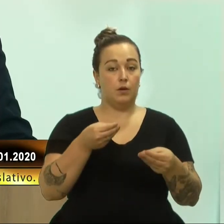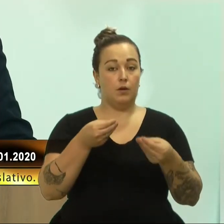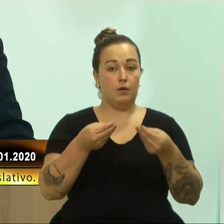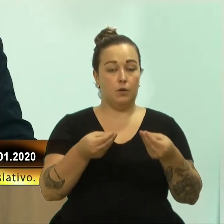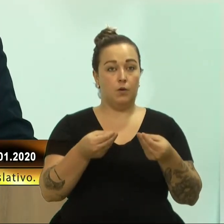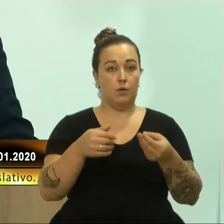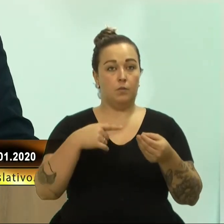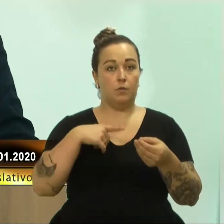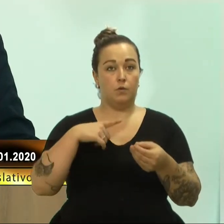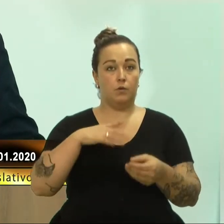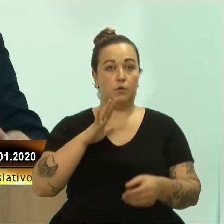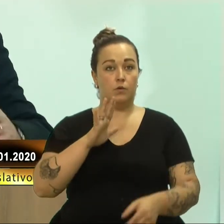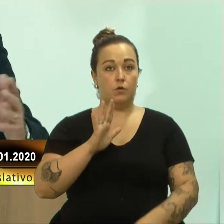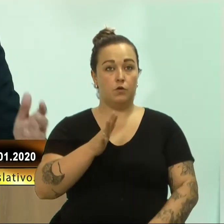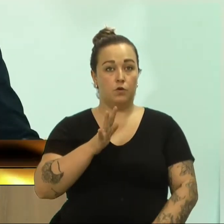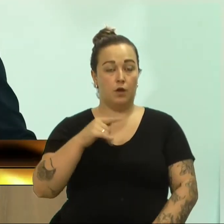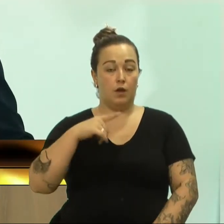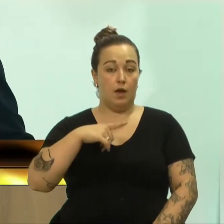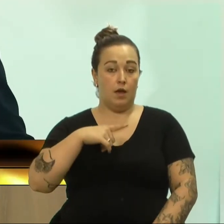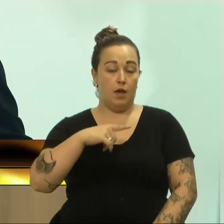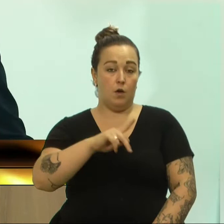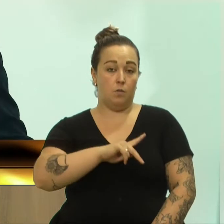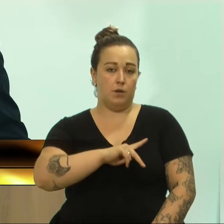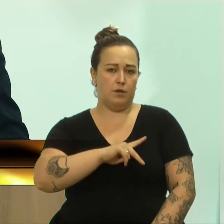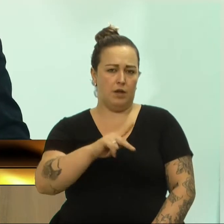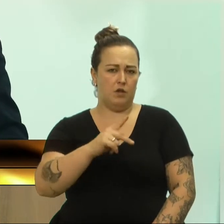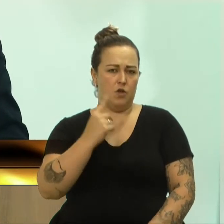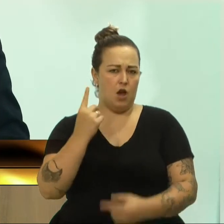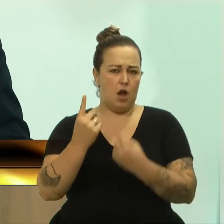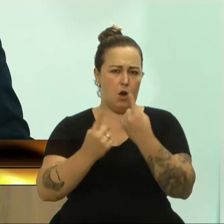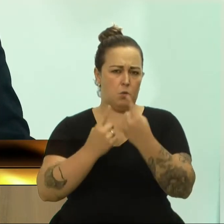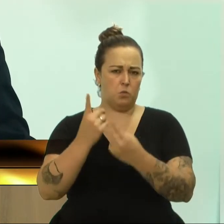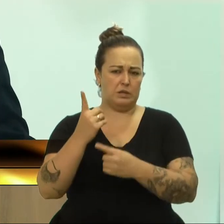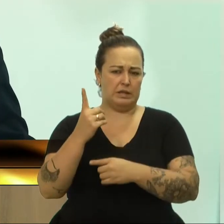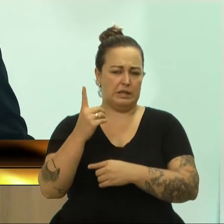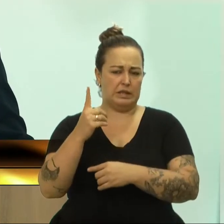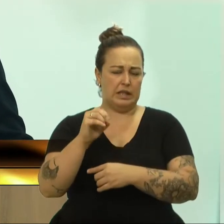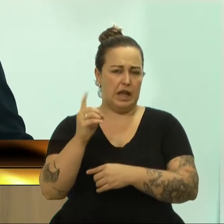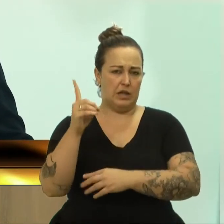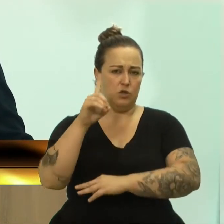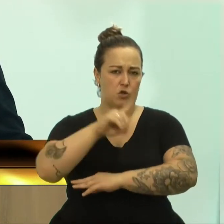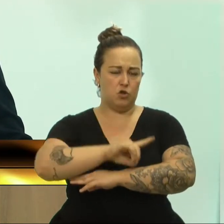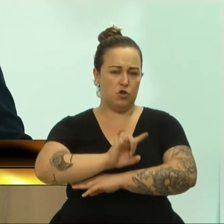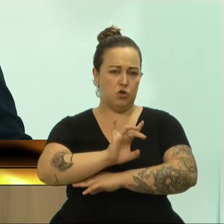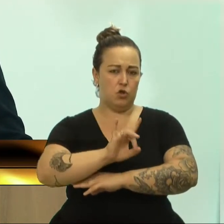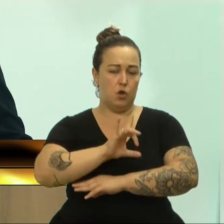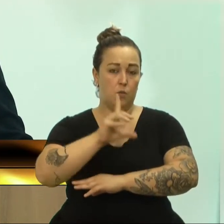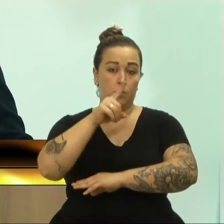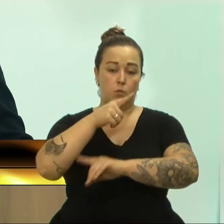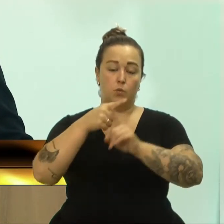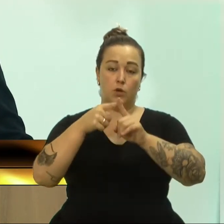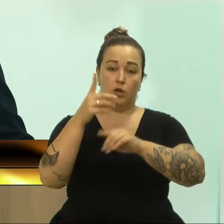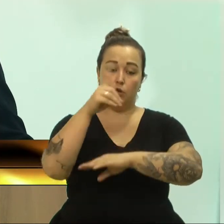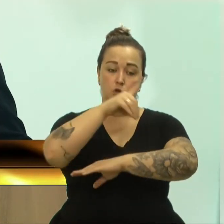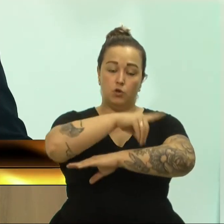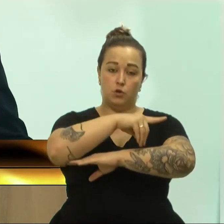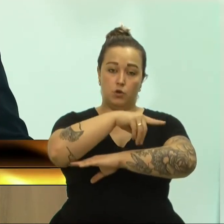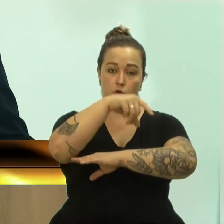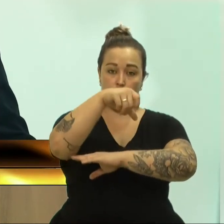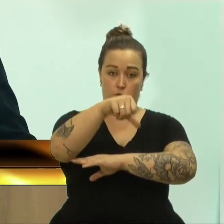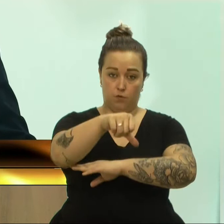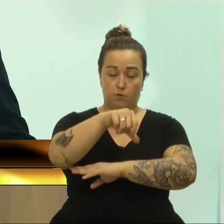Como presidente interino, e será apenas por uns 10 dias, porque no dia 9 nós teremos uma